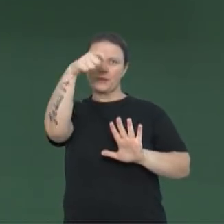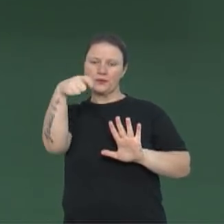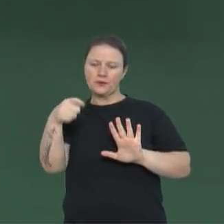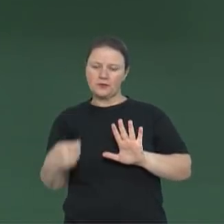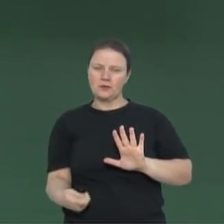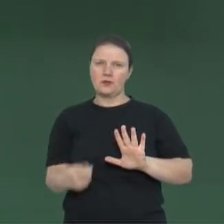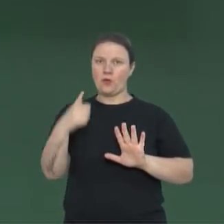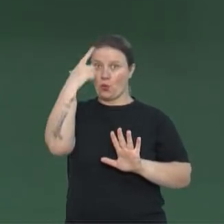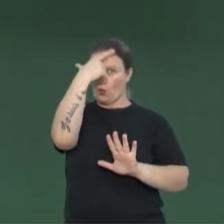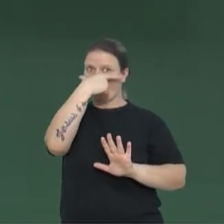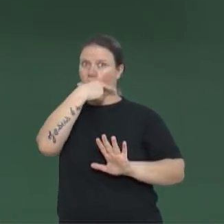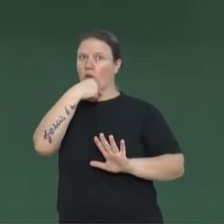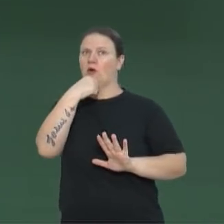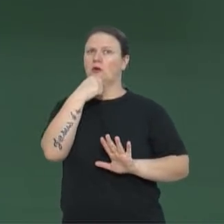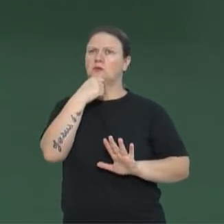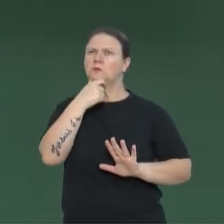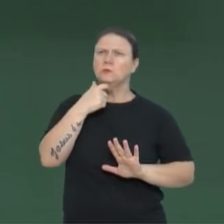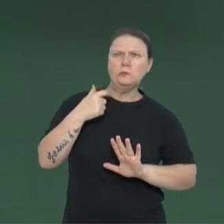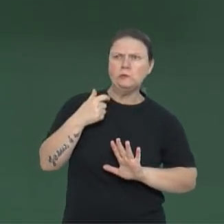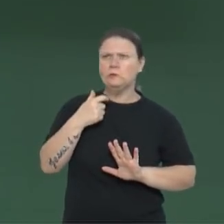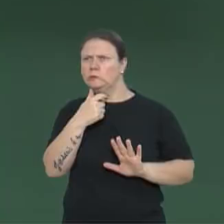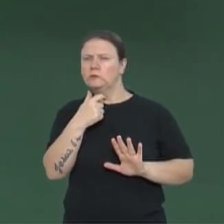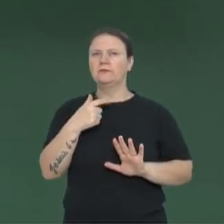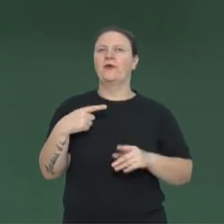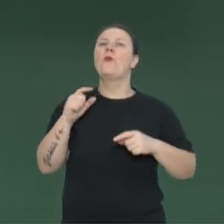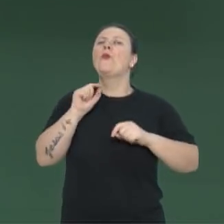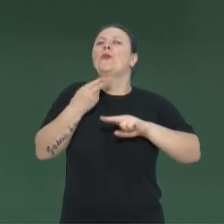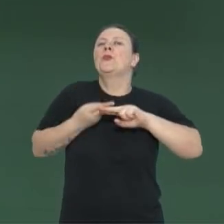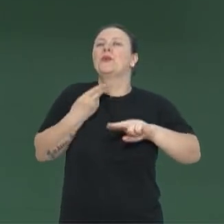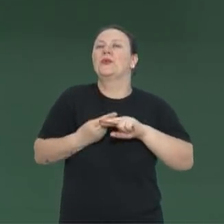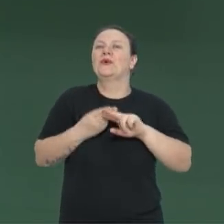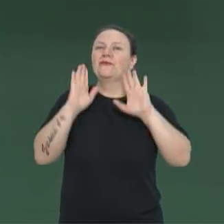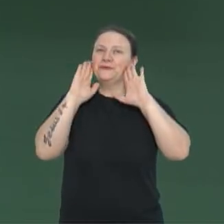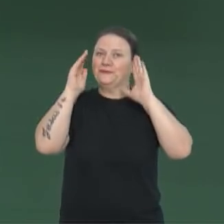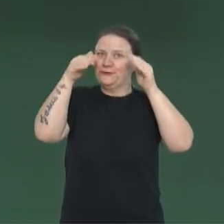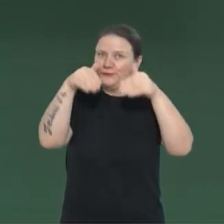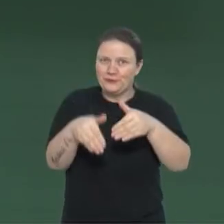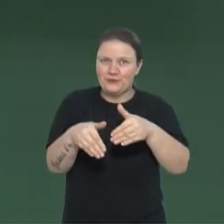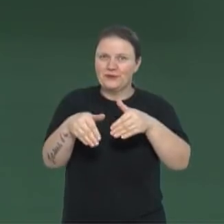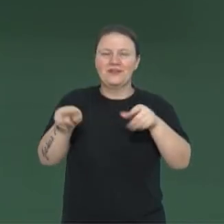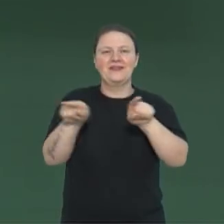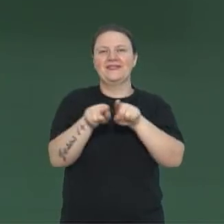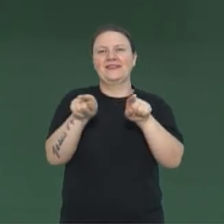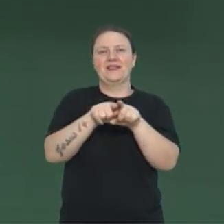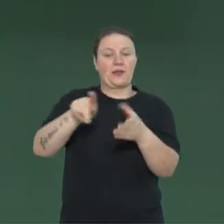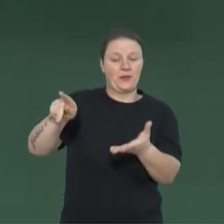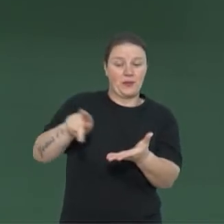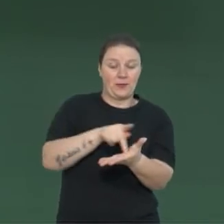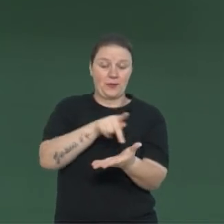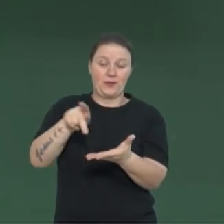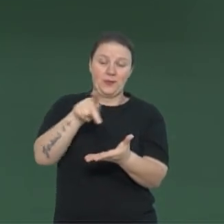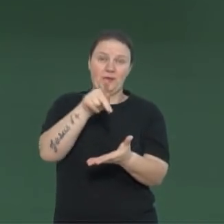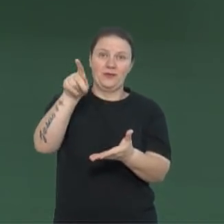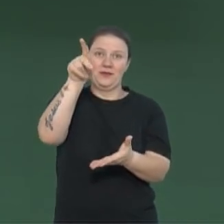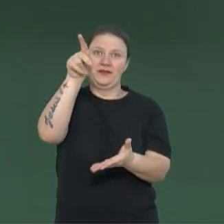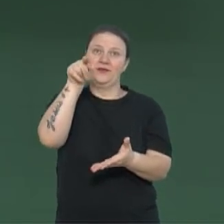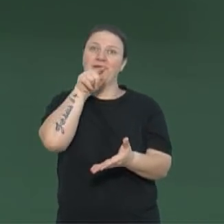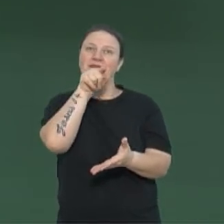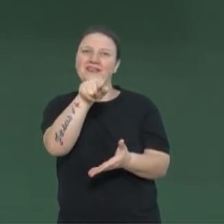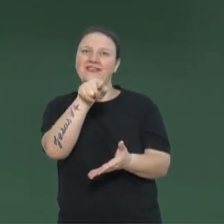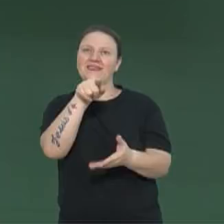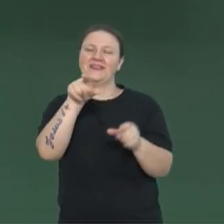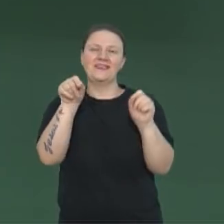Gestos, fisionomia. Use a mímica e procure ter foco e poética. Ou seja, você vai fazer